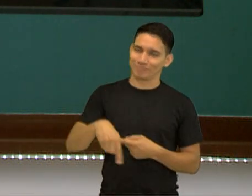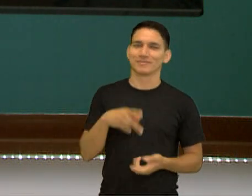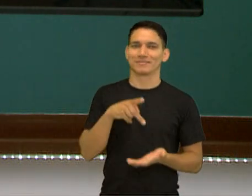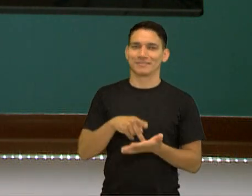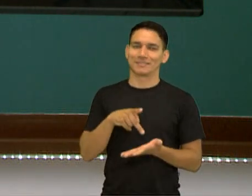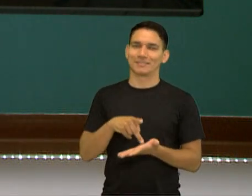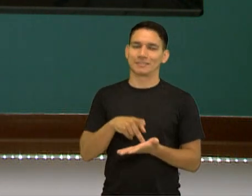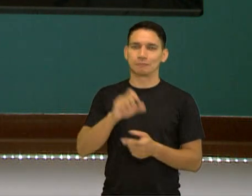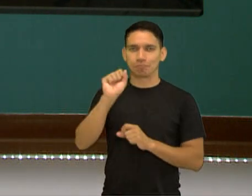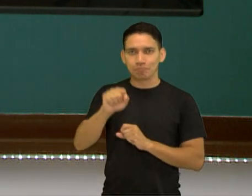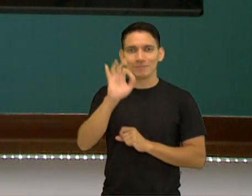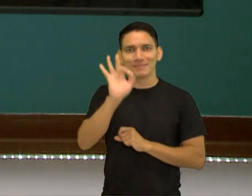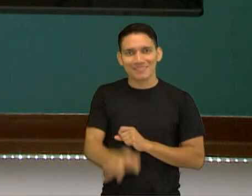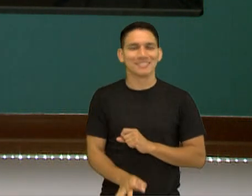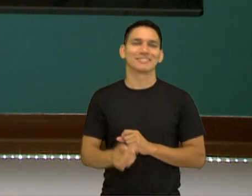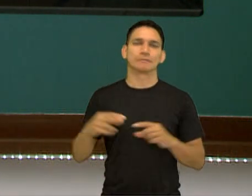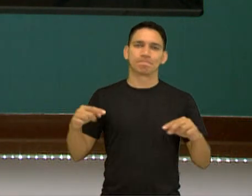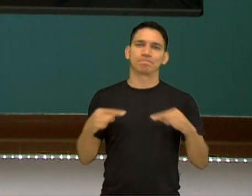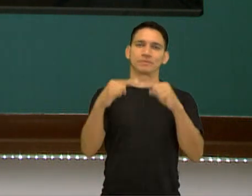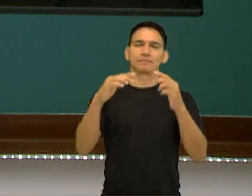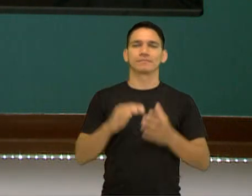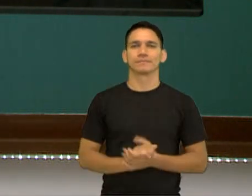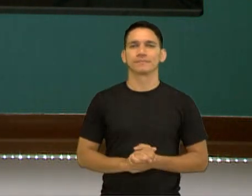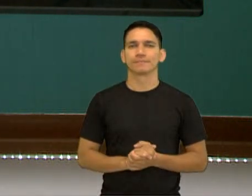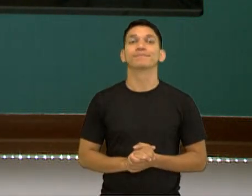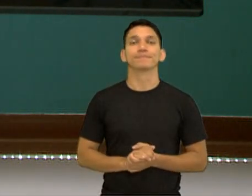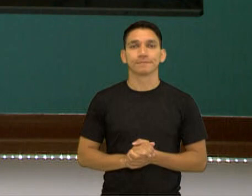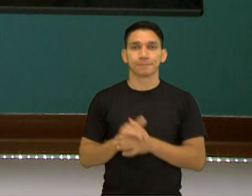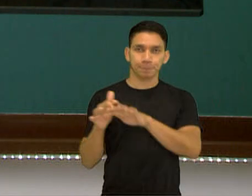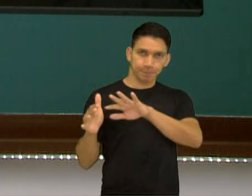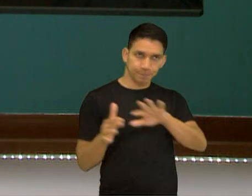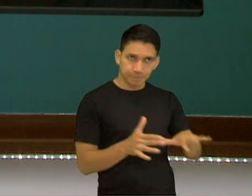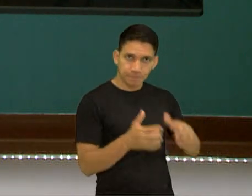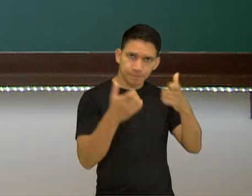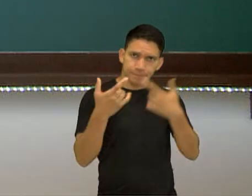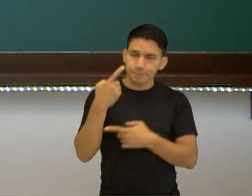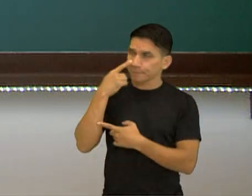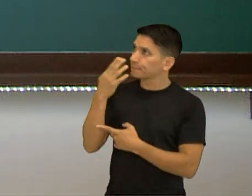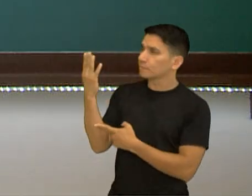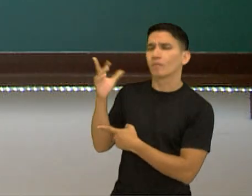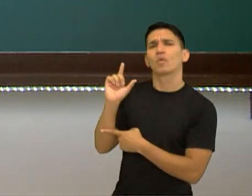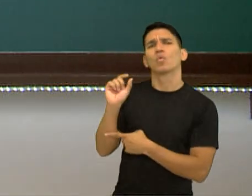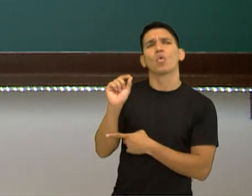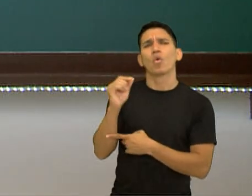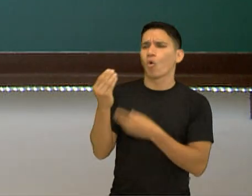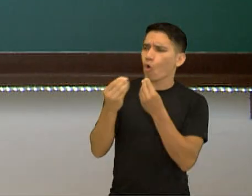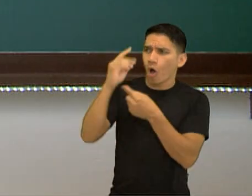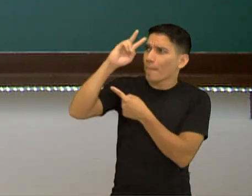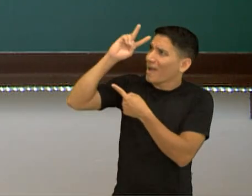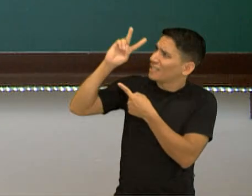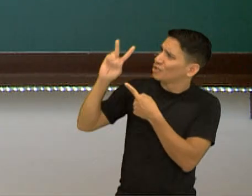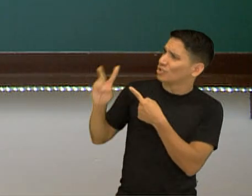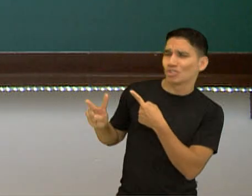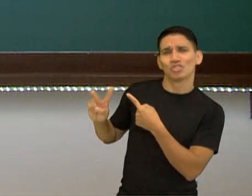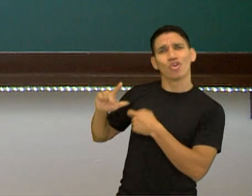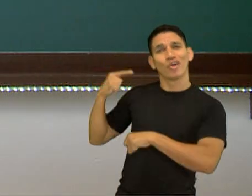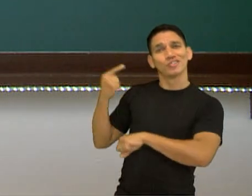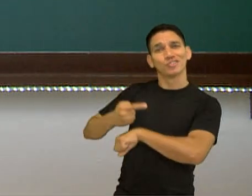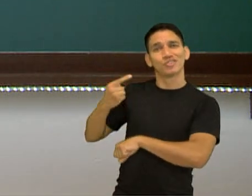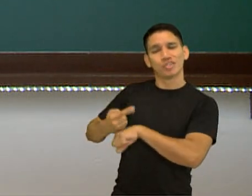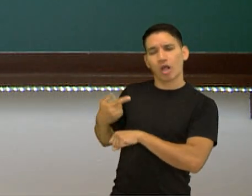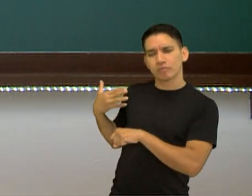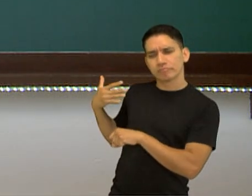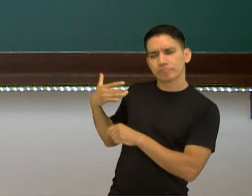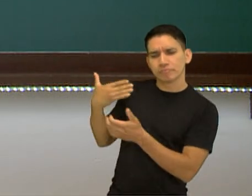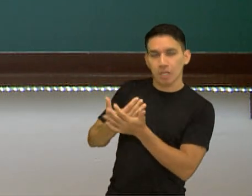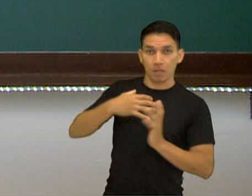nesse enunciado, elas estão corretas. Agora, a gente tem que entender um pouquinho sobre a história geológica do nosso planeta. E